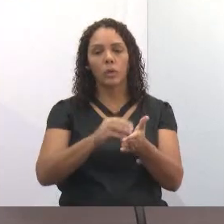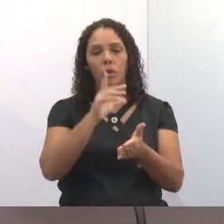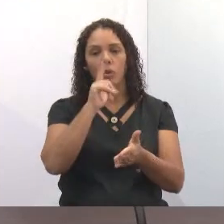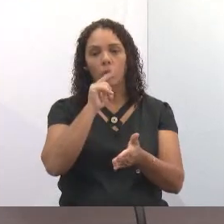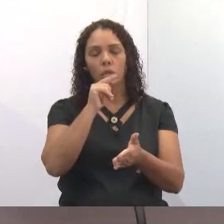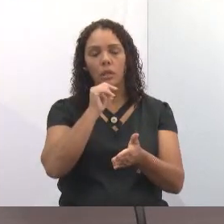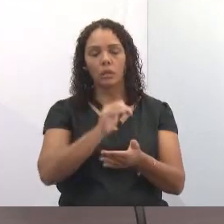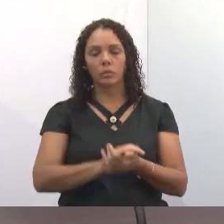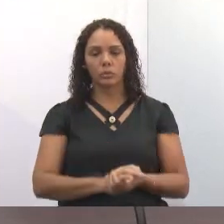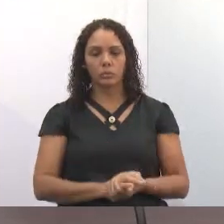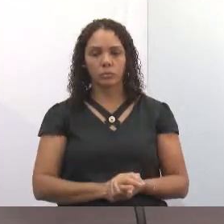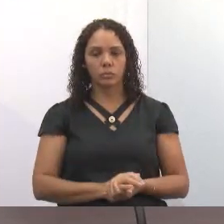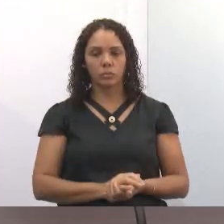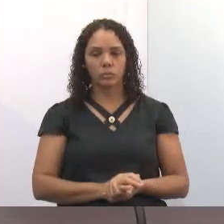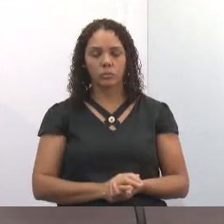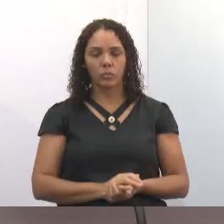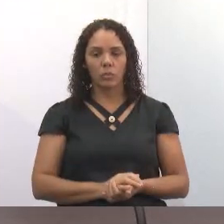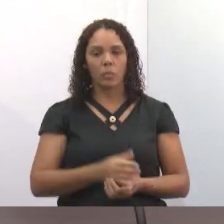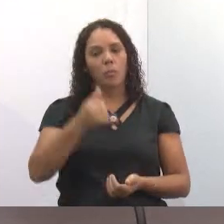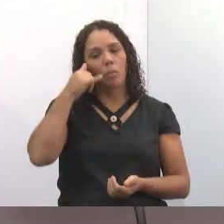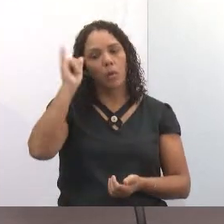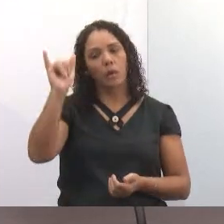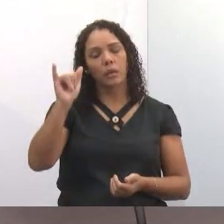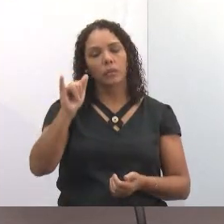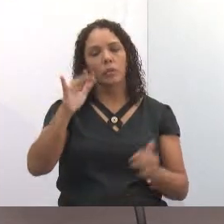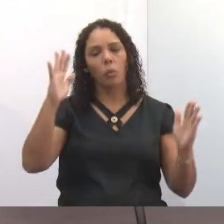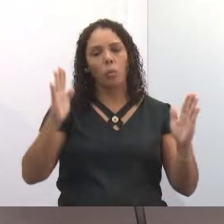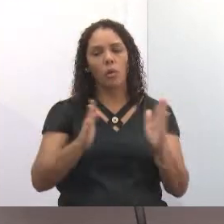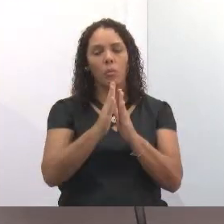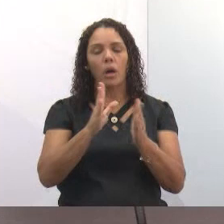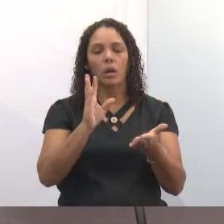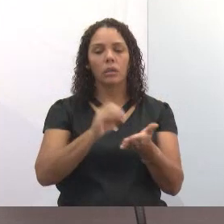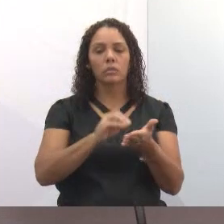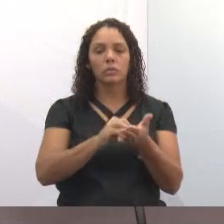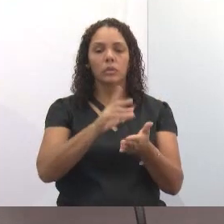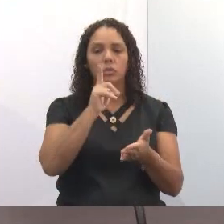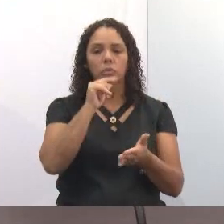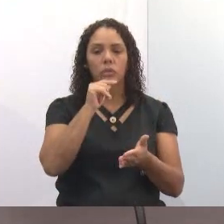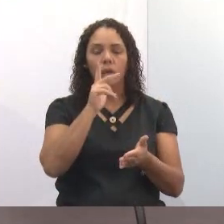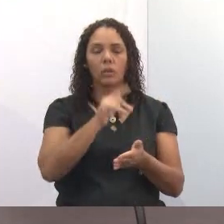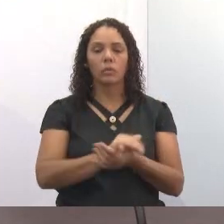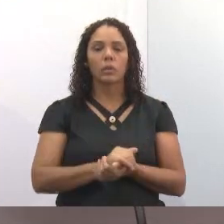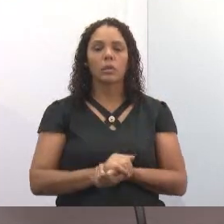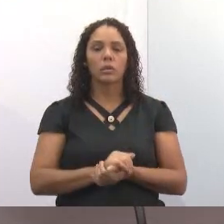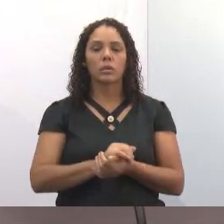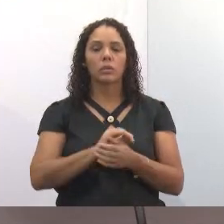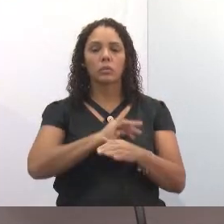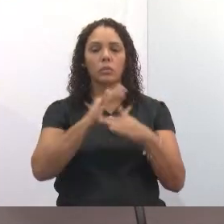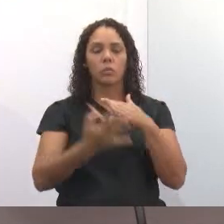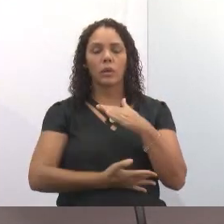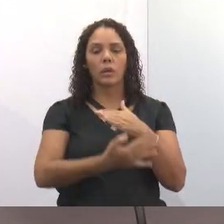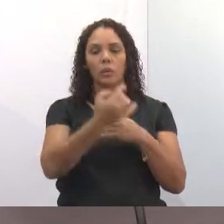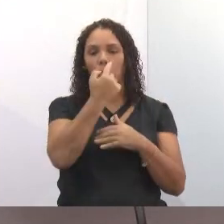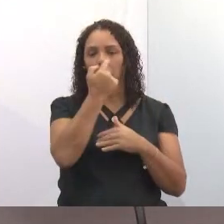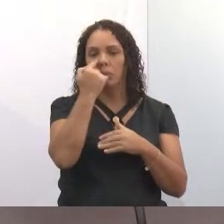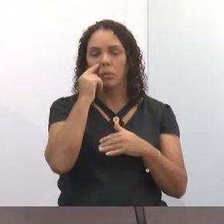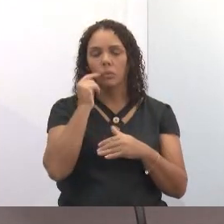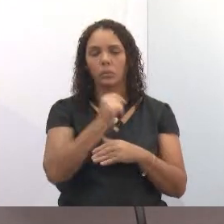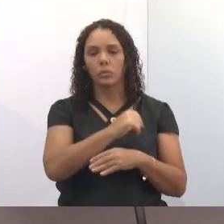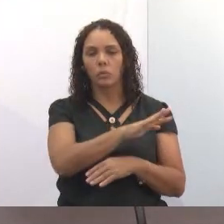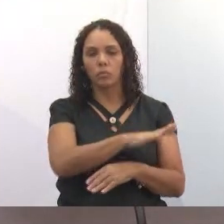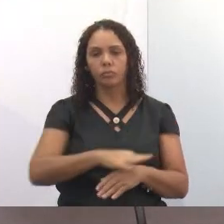adutora principal, para minimizar o impacto de falta de água no Parque Meia Lua e região. Respostas